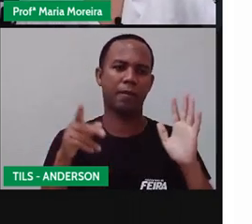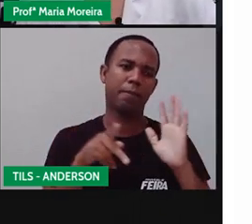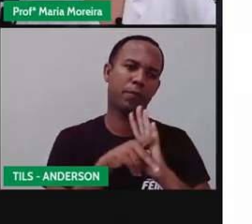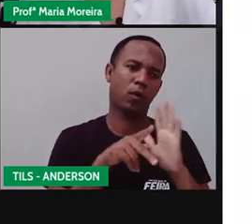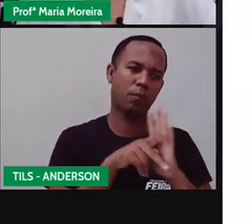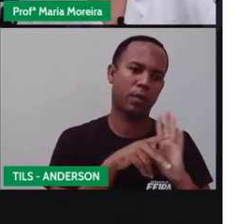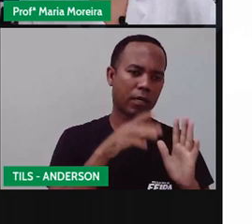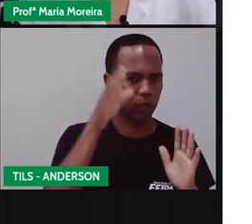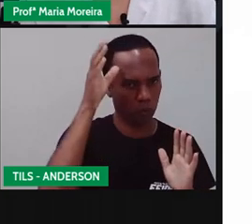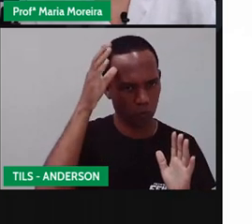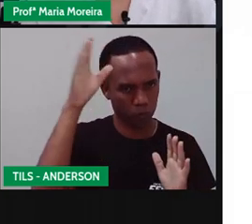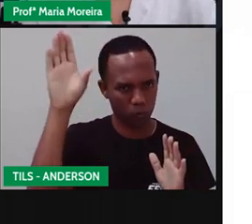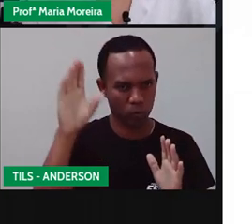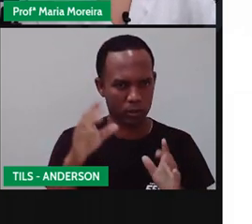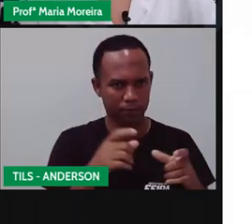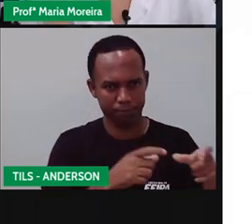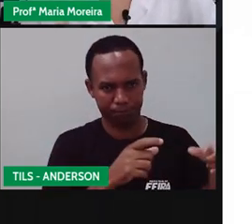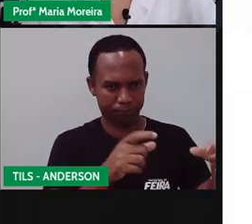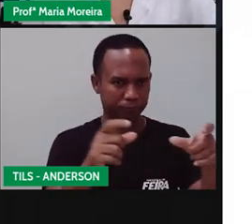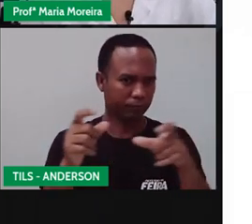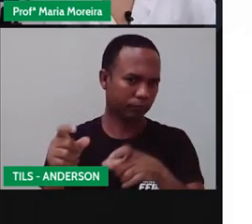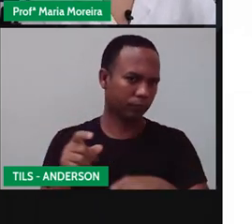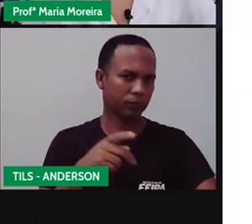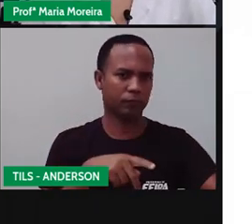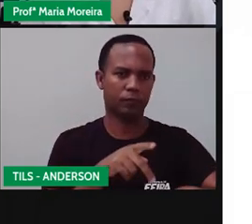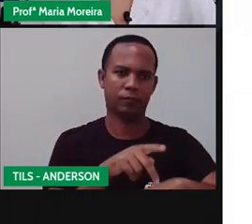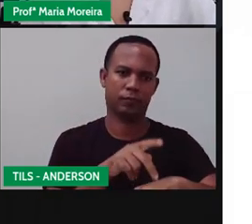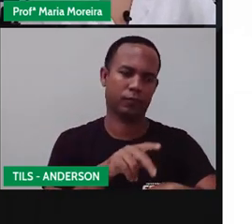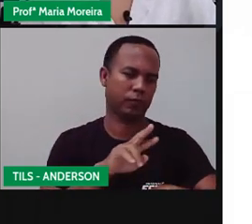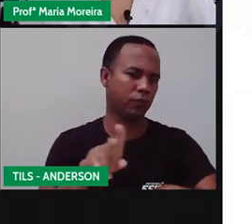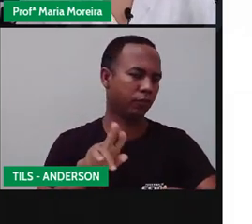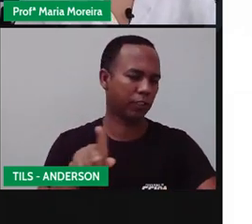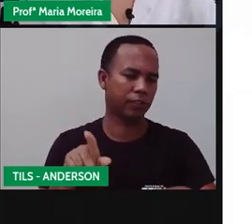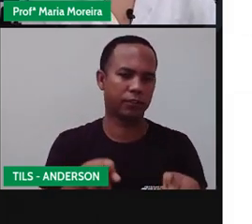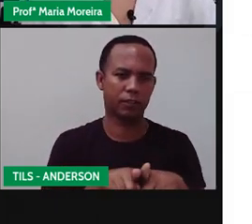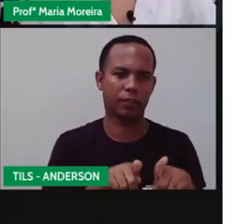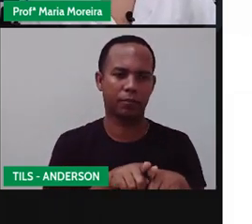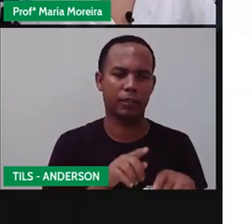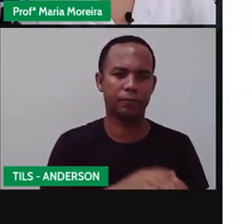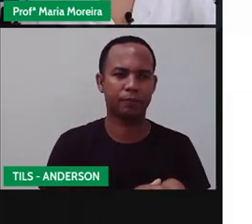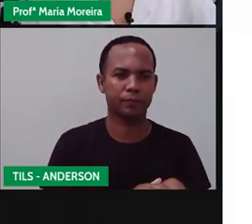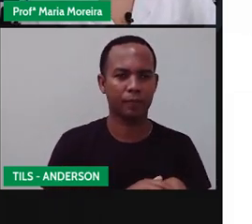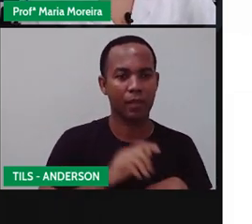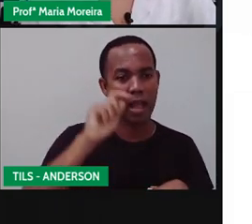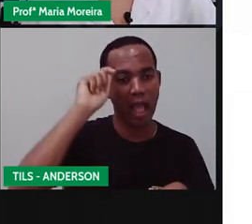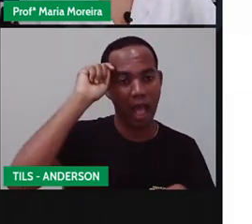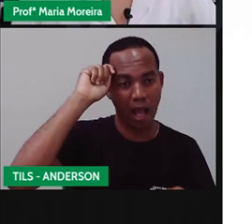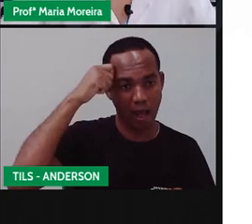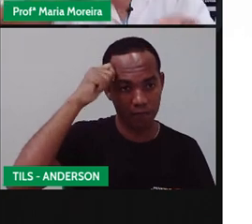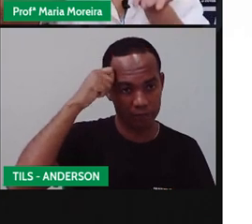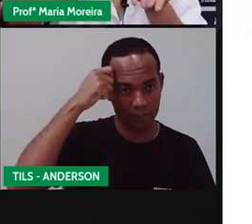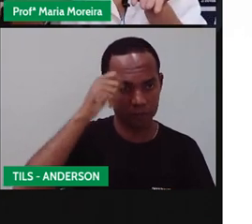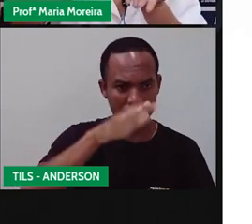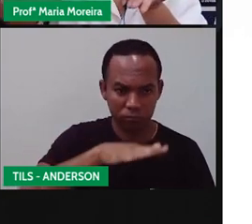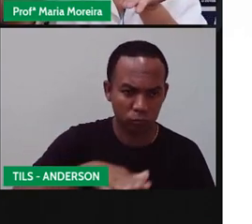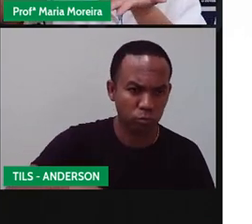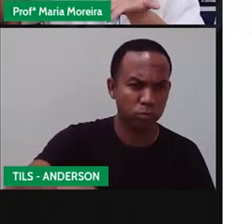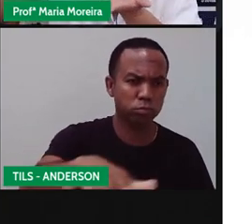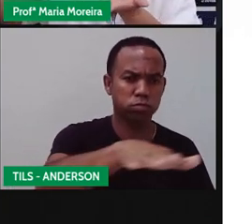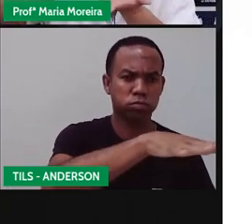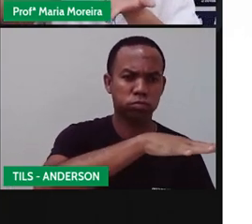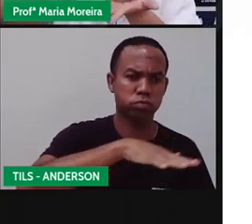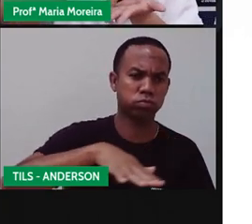quê? De cada povo. Lembra que a Pró falou, e vai falar mais uma vez. A África é um continente, que é o